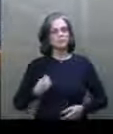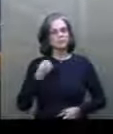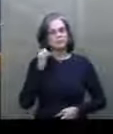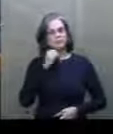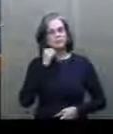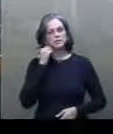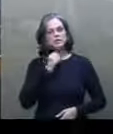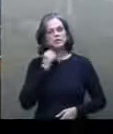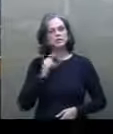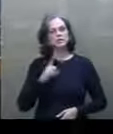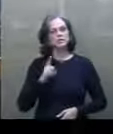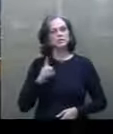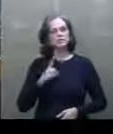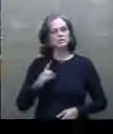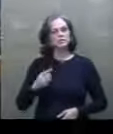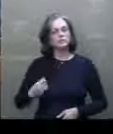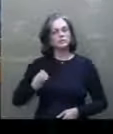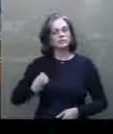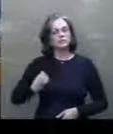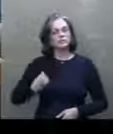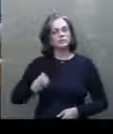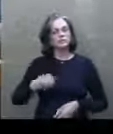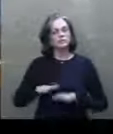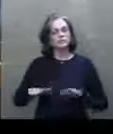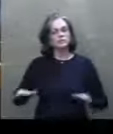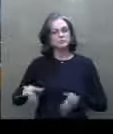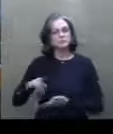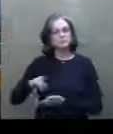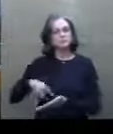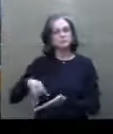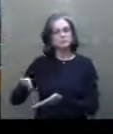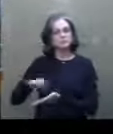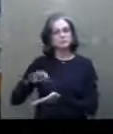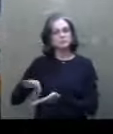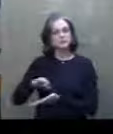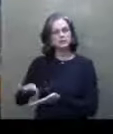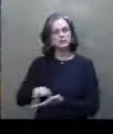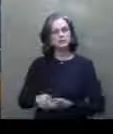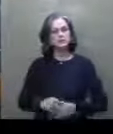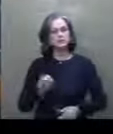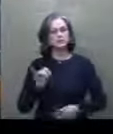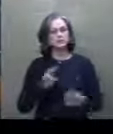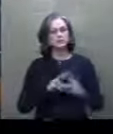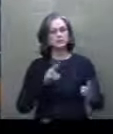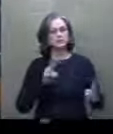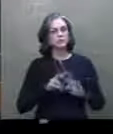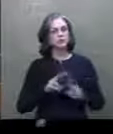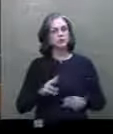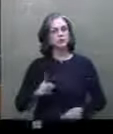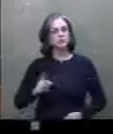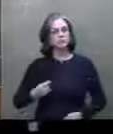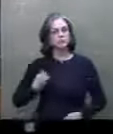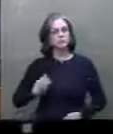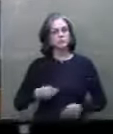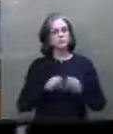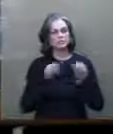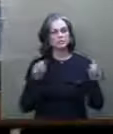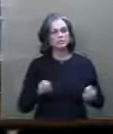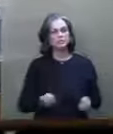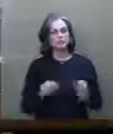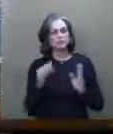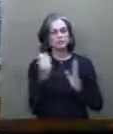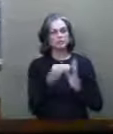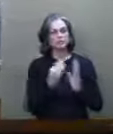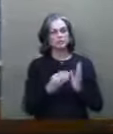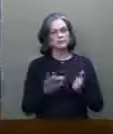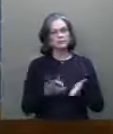serão feitas em lista específica de inscrições que se encontra sobre a mesa. Para os senadores presentes remotamente, as inscrições serão feitas através do sistema de